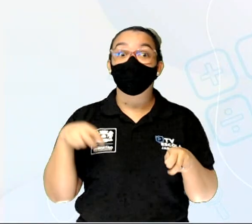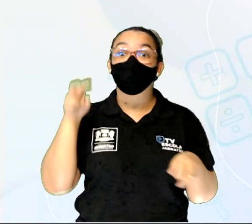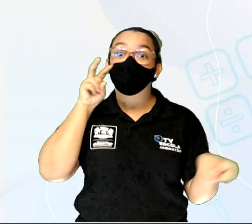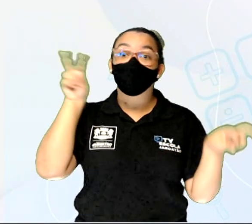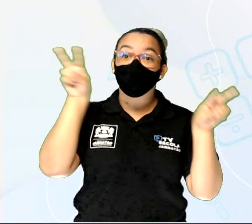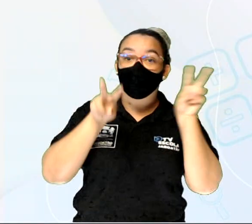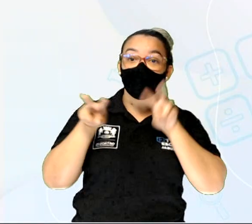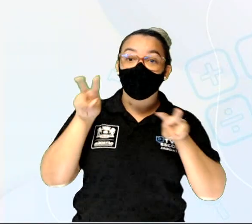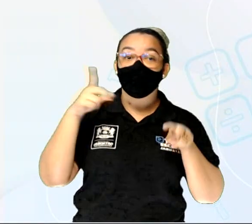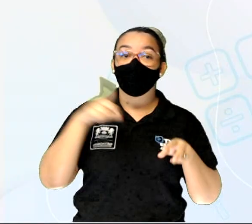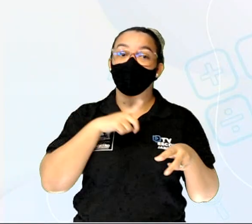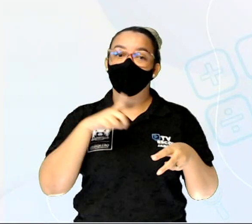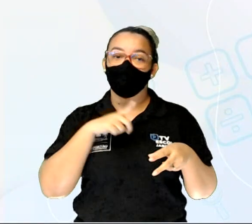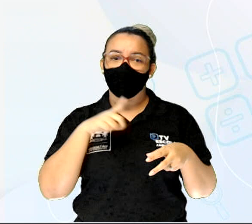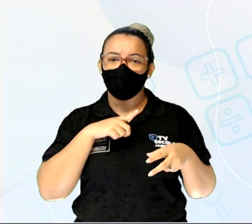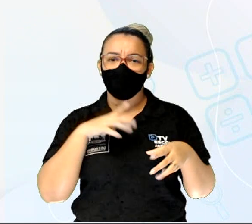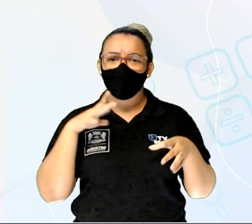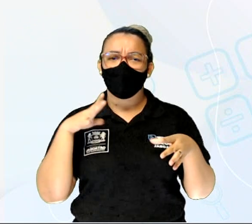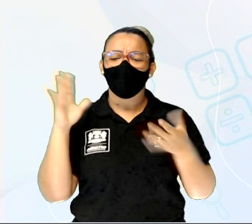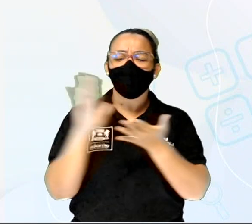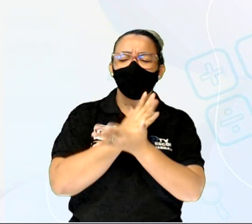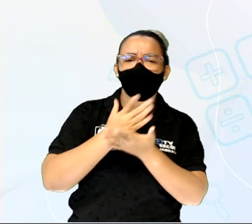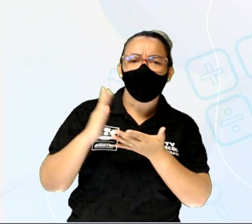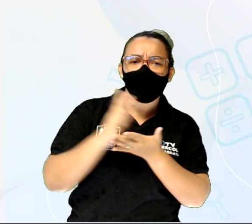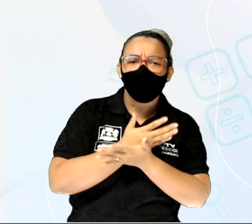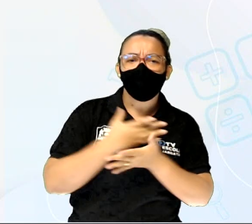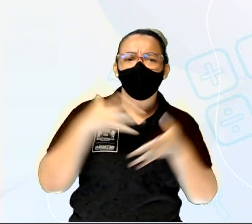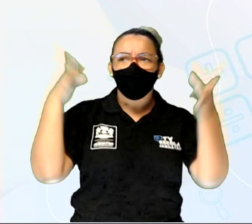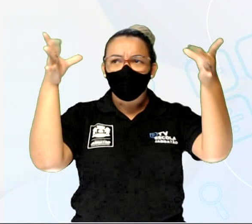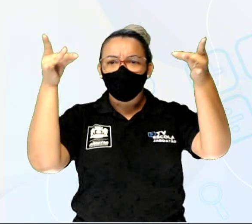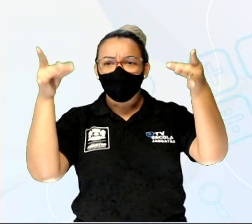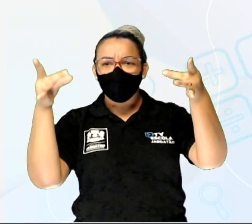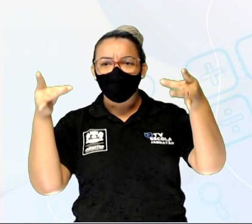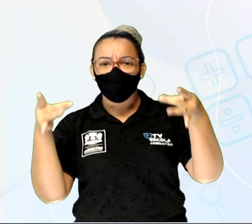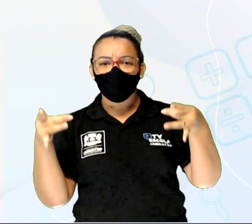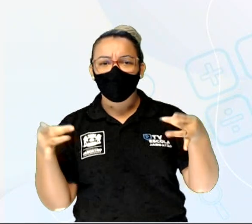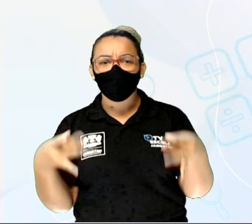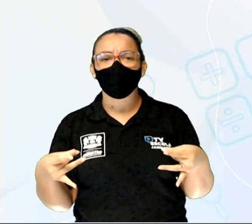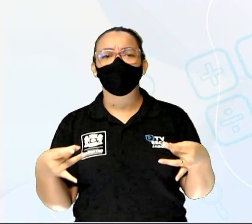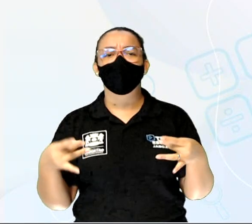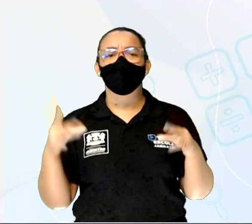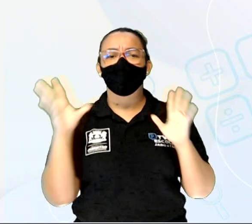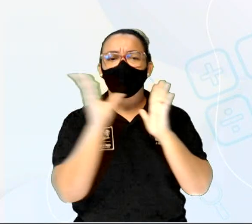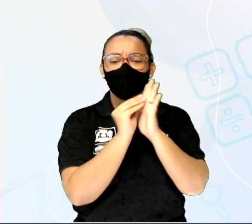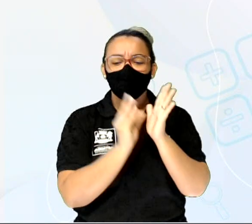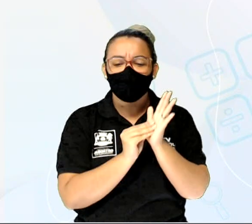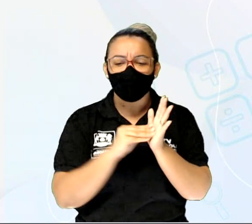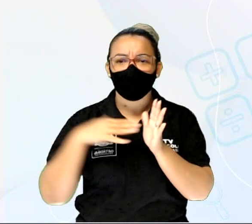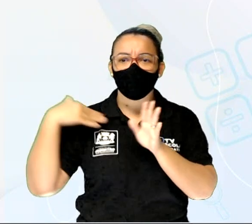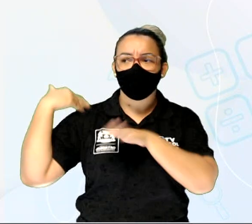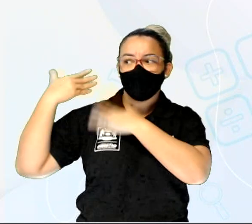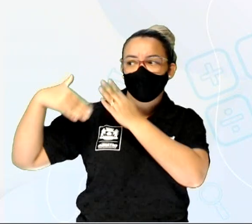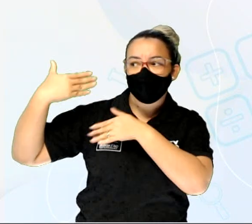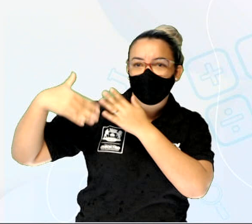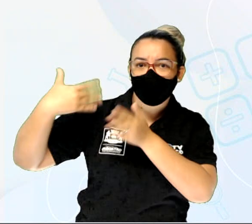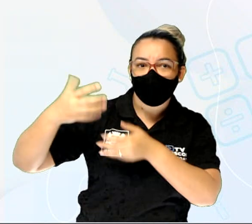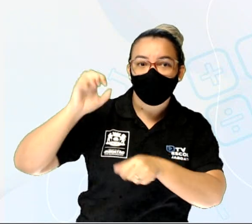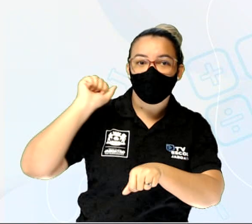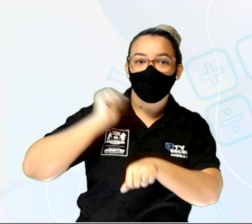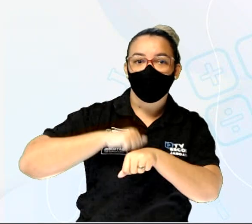elas têm alguns pontos científicos aqui. O registro fóssil, as